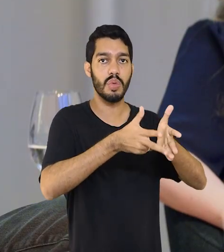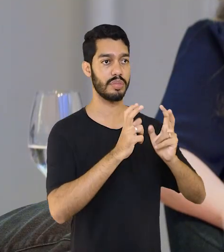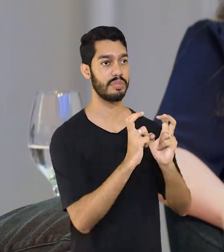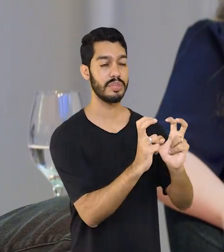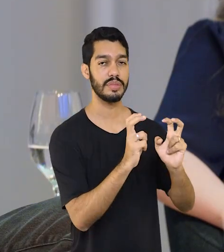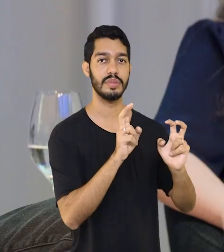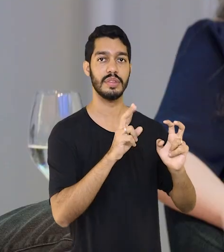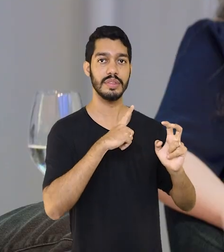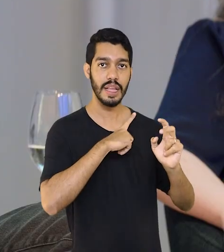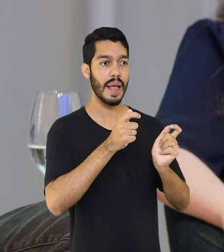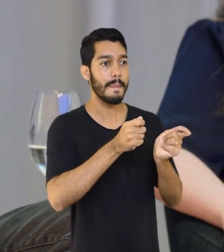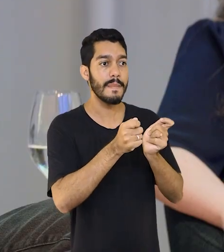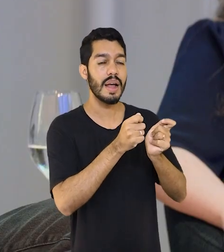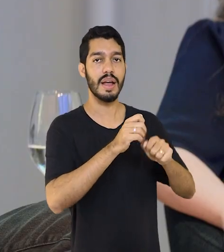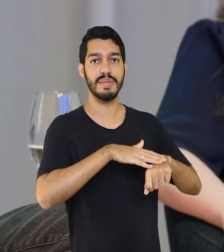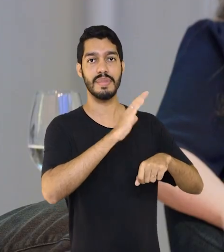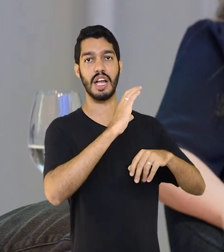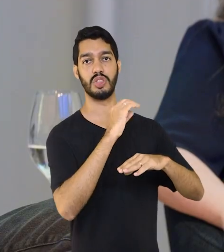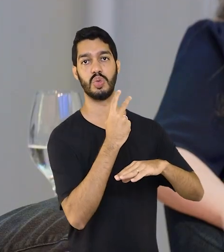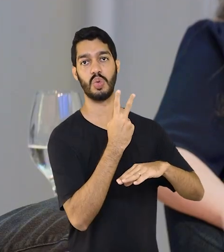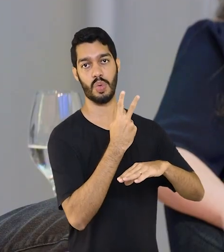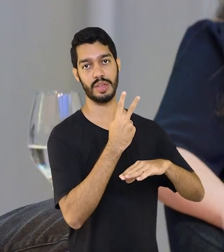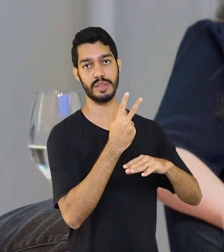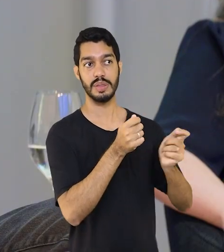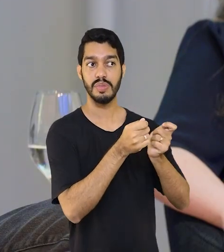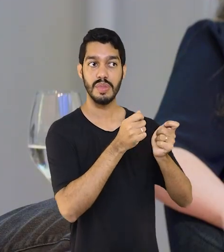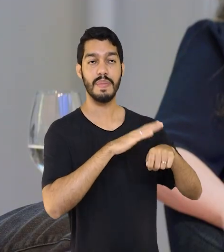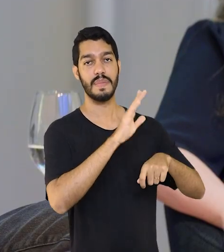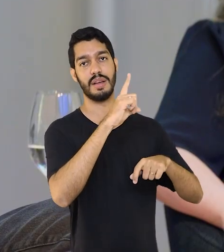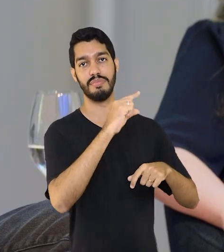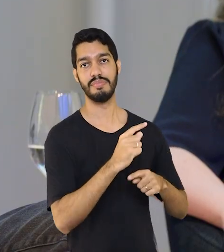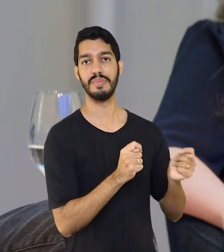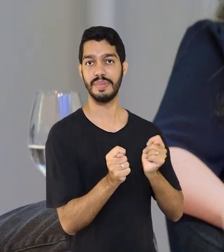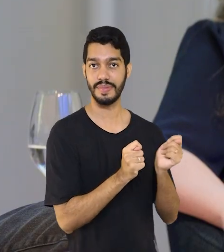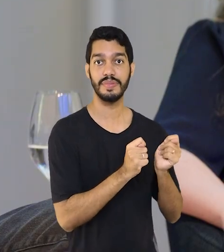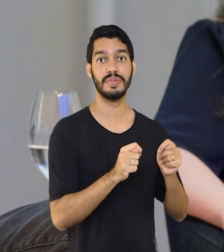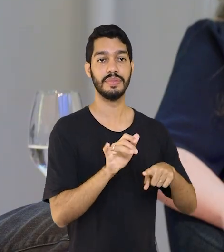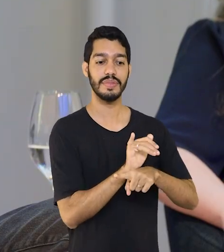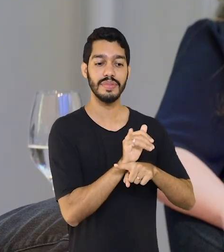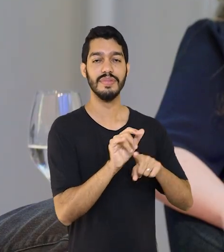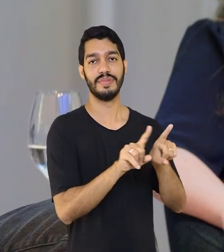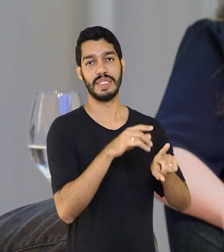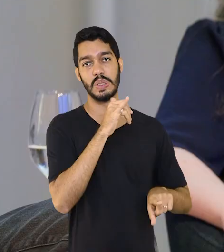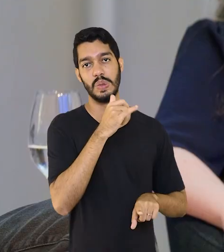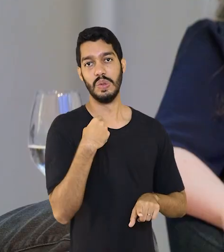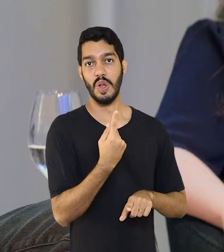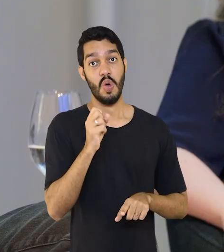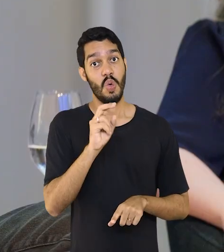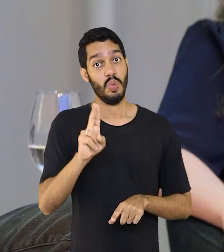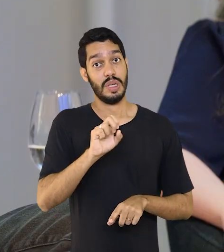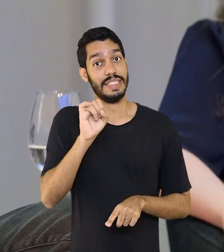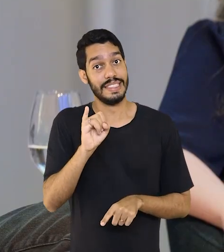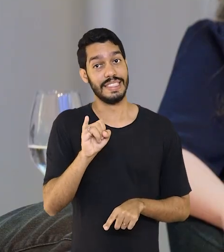esse transporte coletivo faz um uso mais racional do viário e, consequentemente, um uso mais estratégico da energia que a